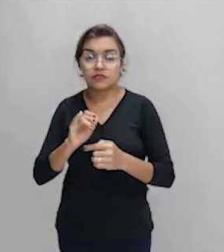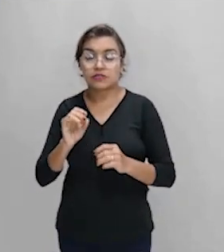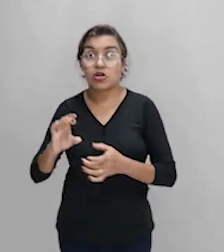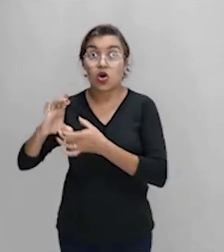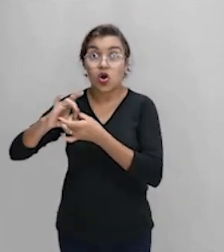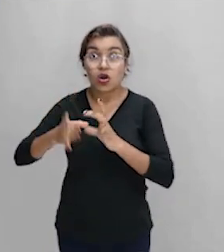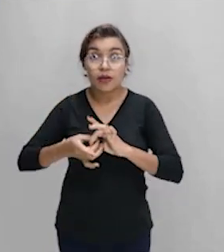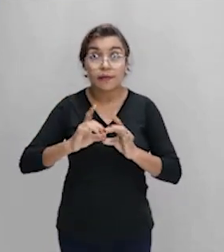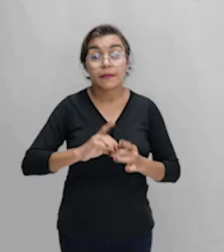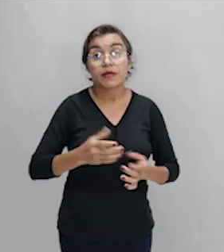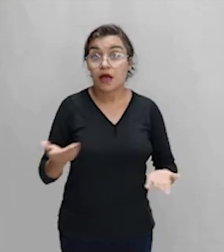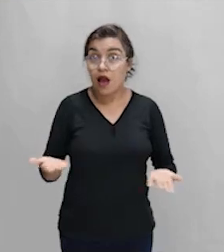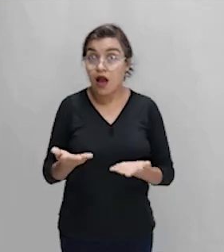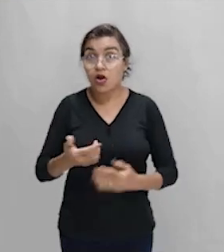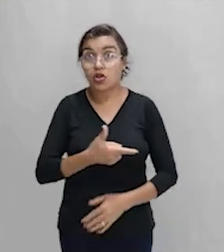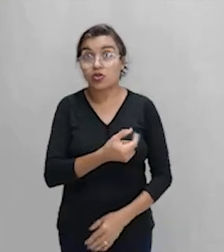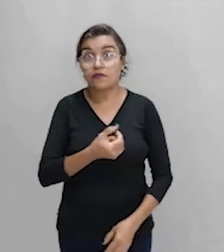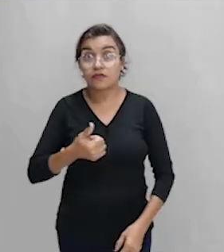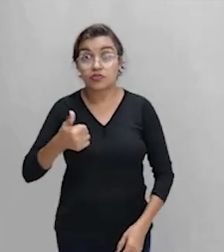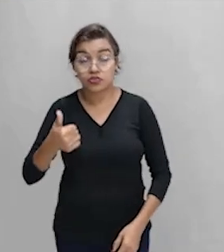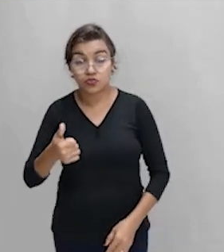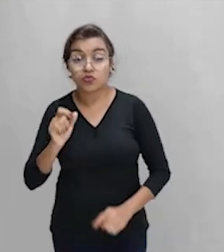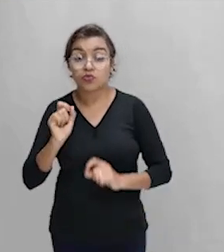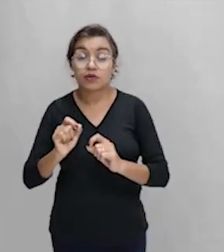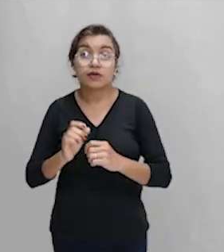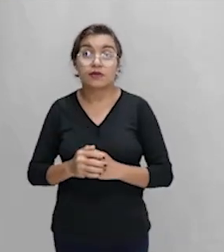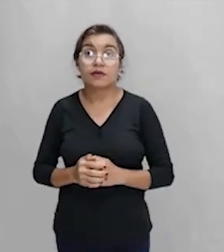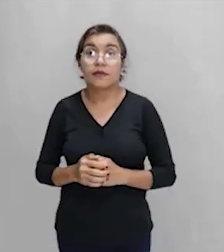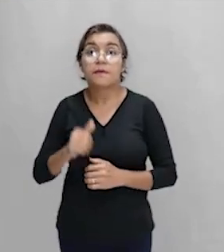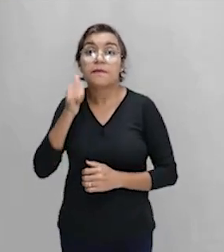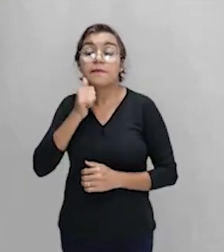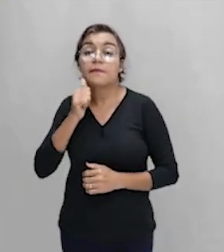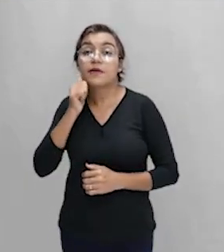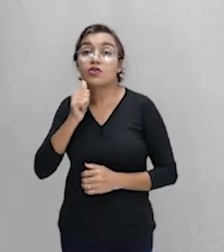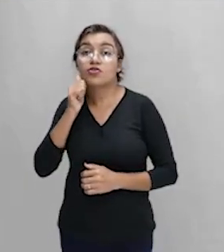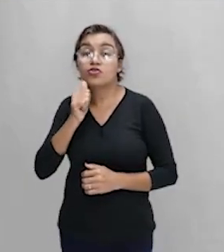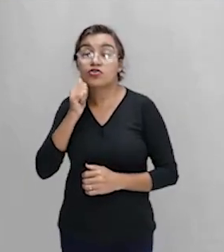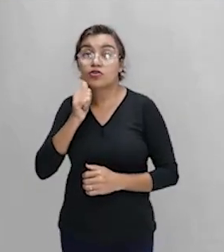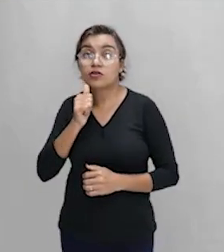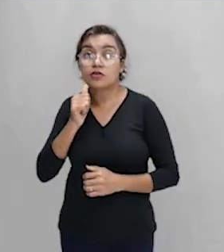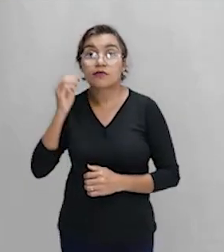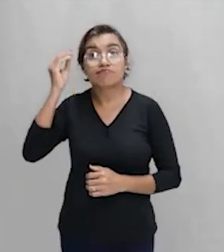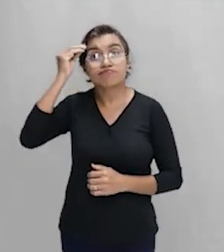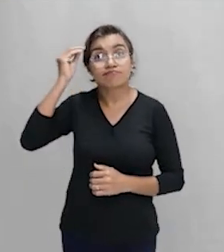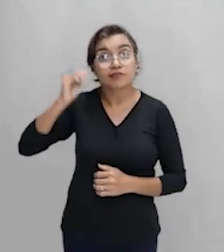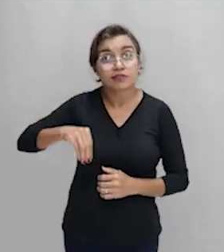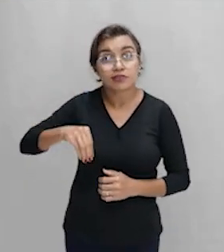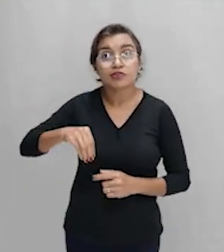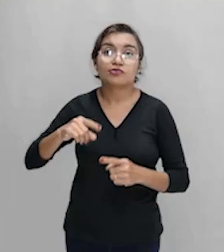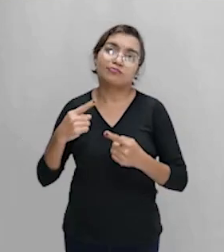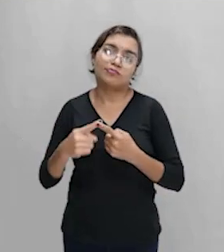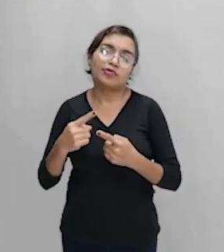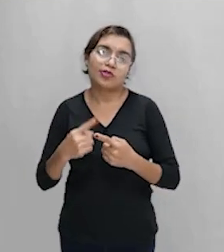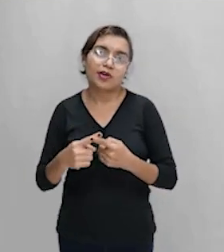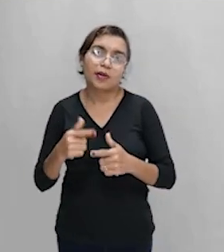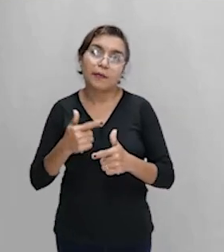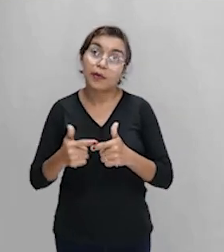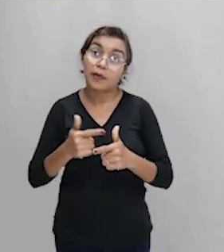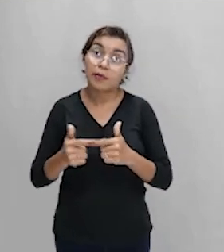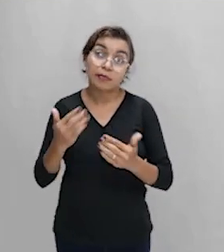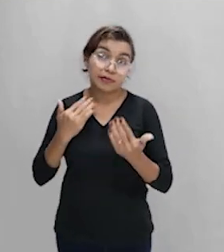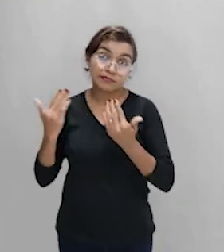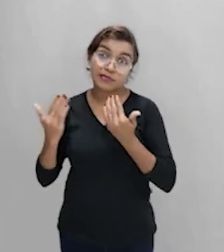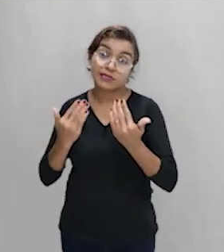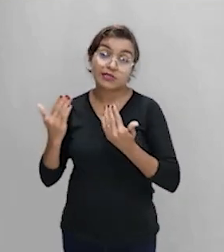de 2021. A ginasta Simone Biles fez o quê? Deixou de participar dos jogos por conta de alguns probleminhas